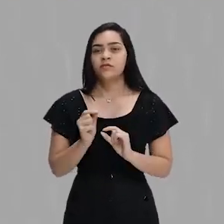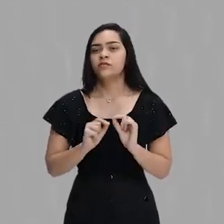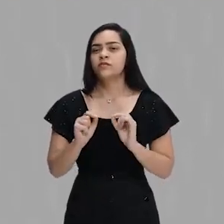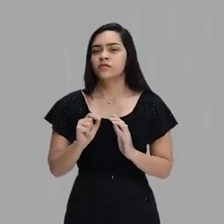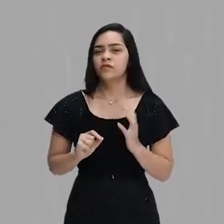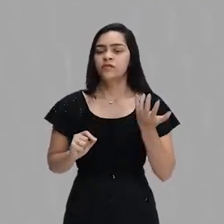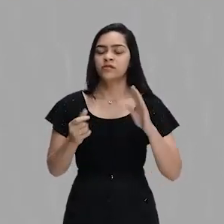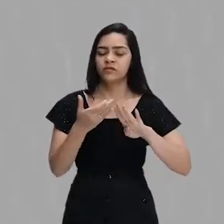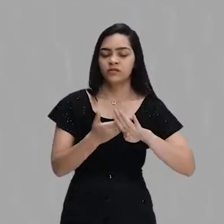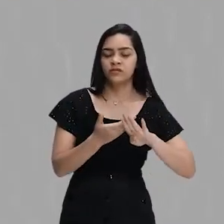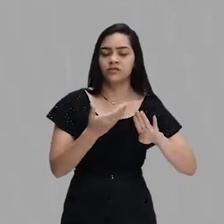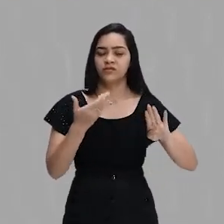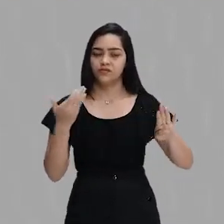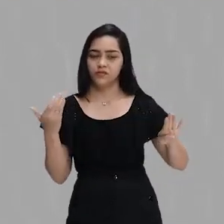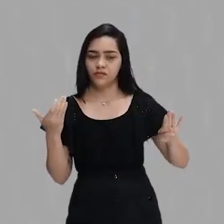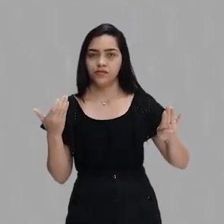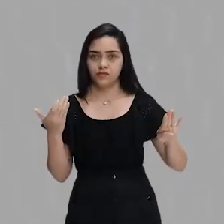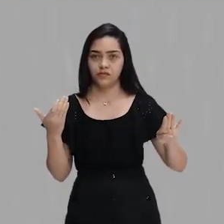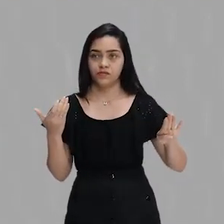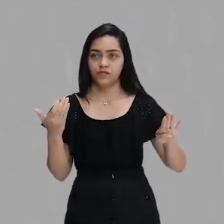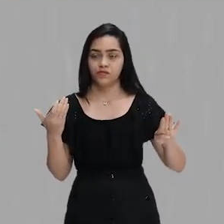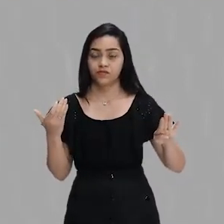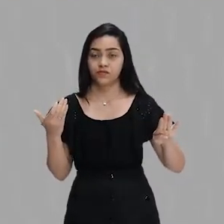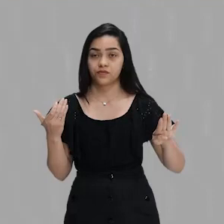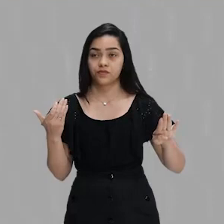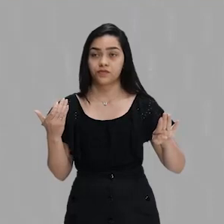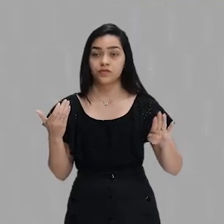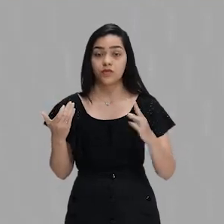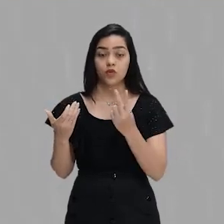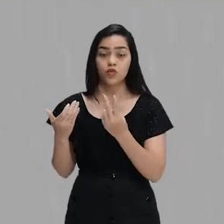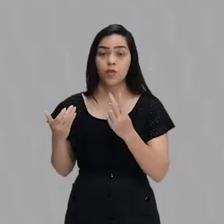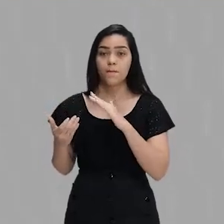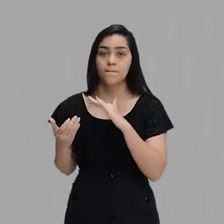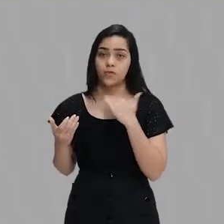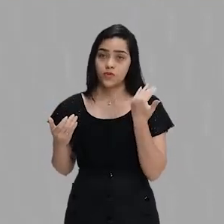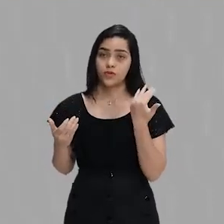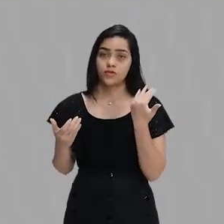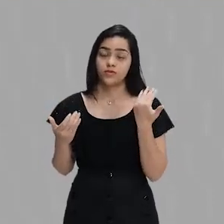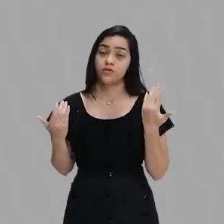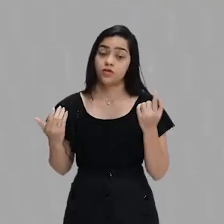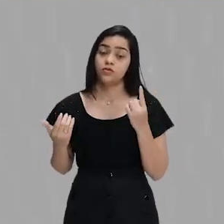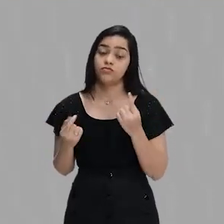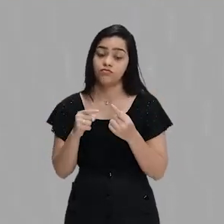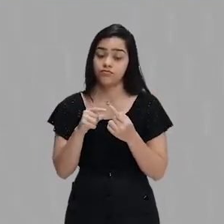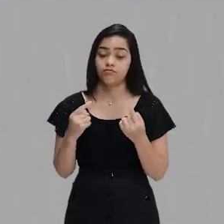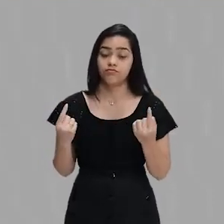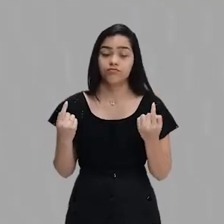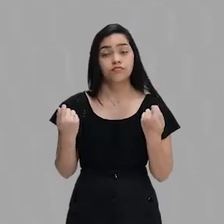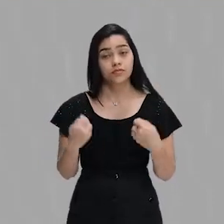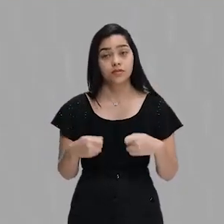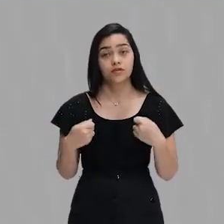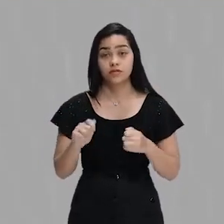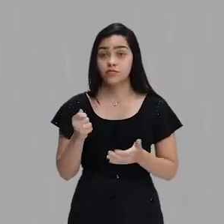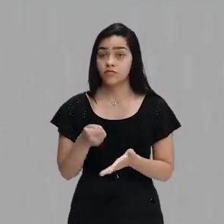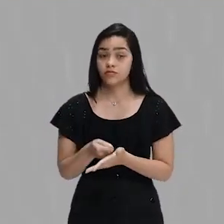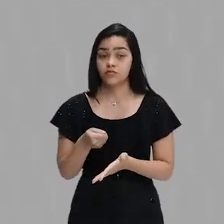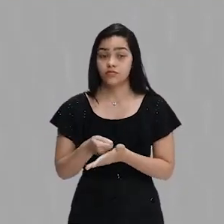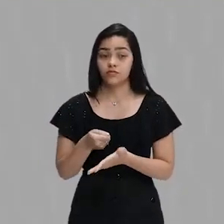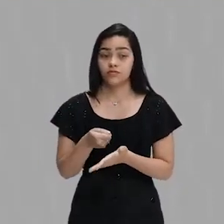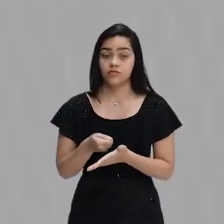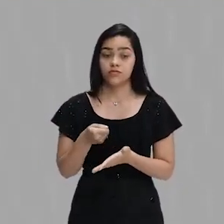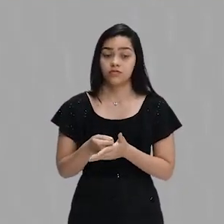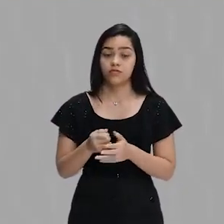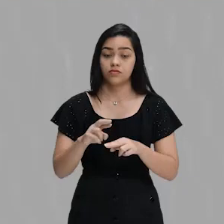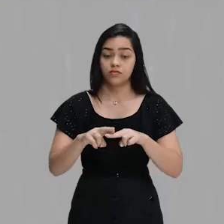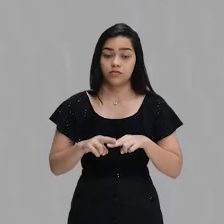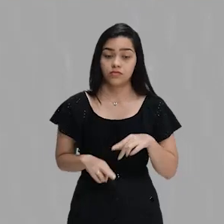uma separação de um com o outro, os dois vão morrer. Então, um precisa do outro, obrigatoriamente. Então, por